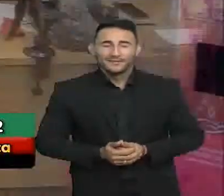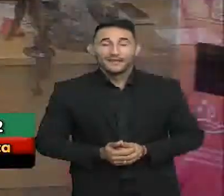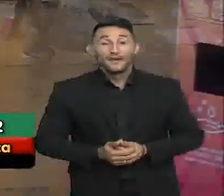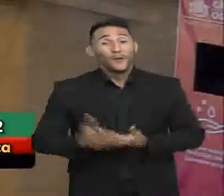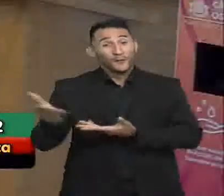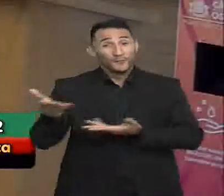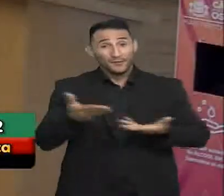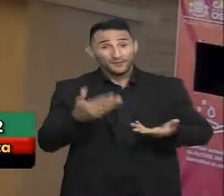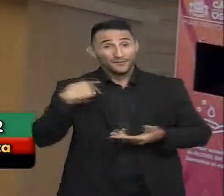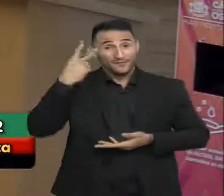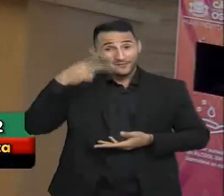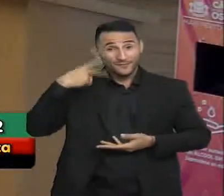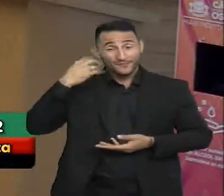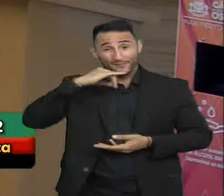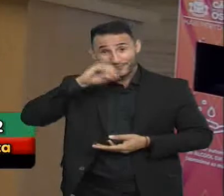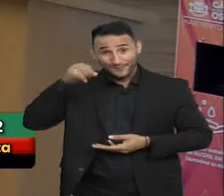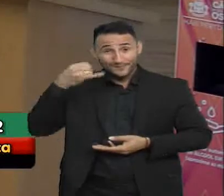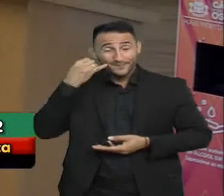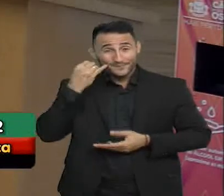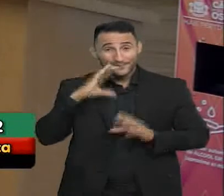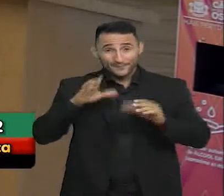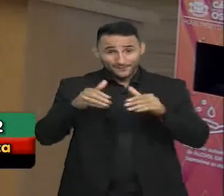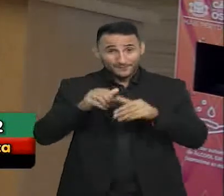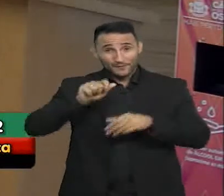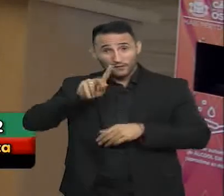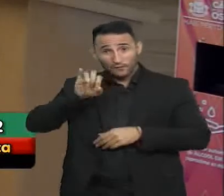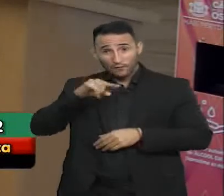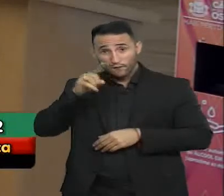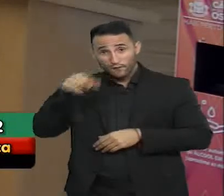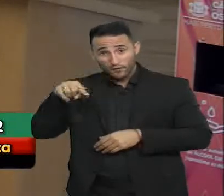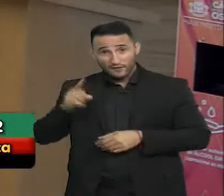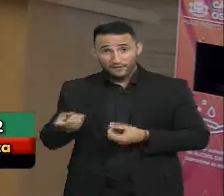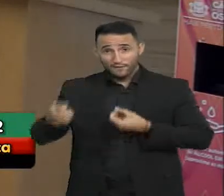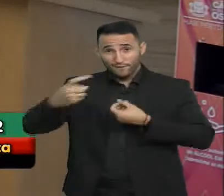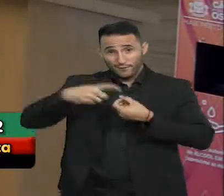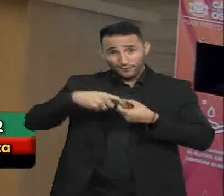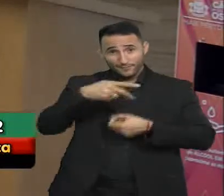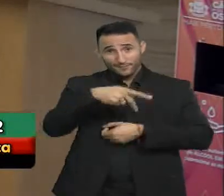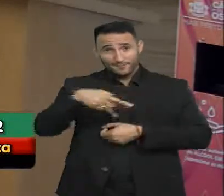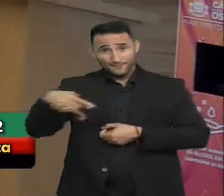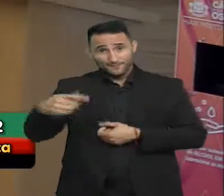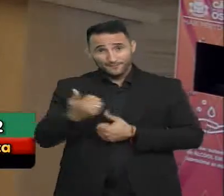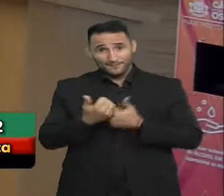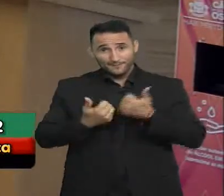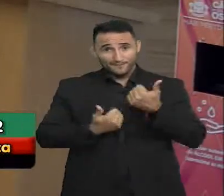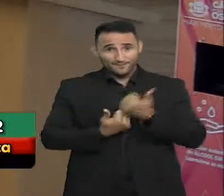Convido a vereadora Juliana Dativoz a voltar à presidência.